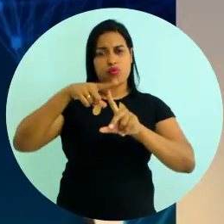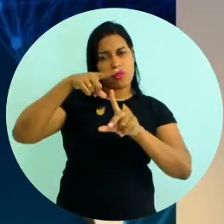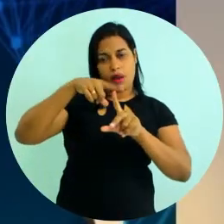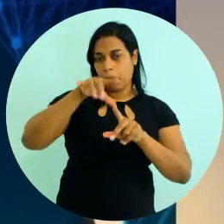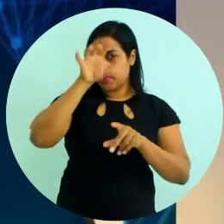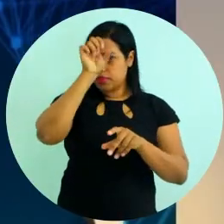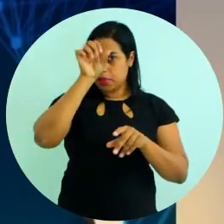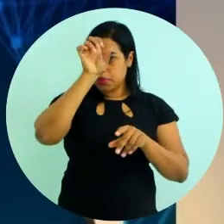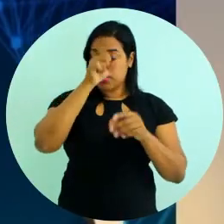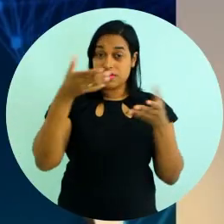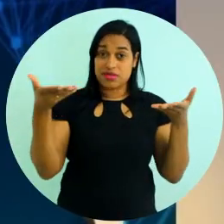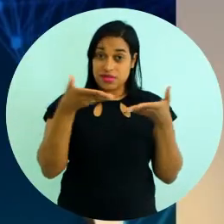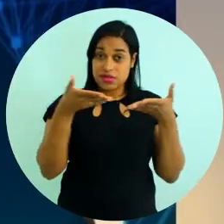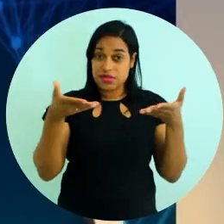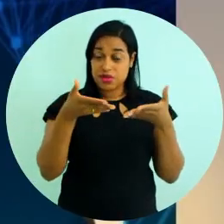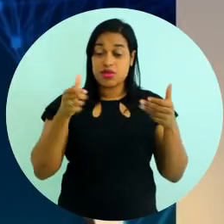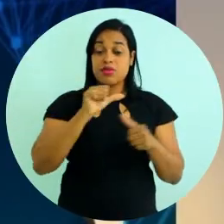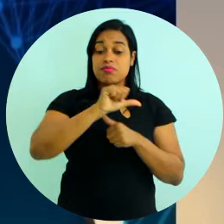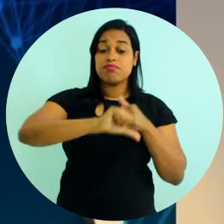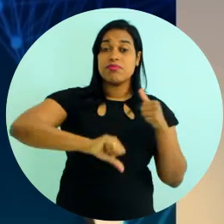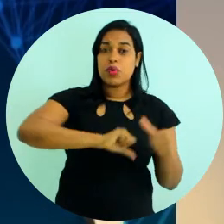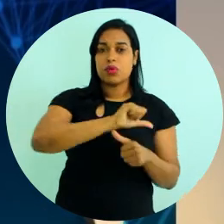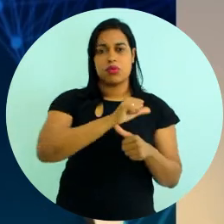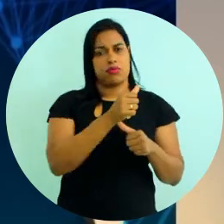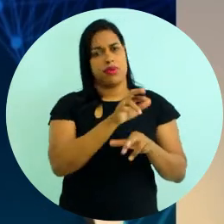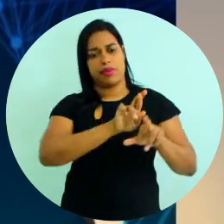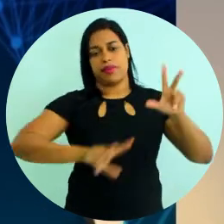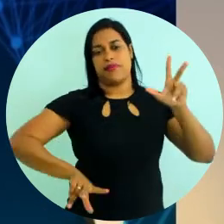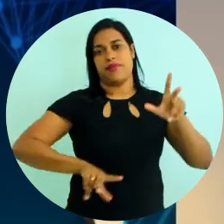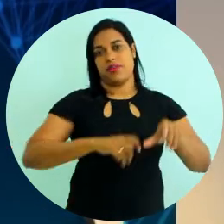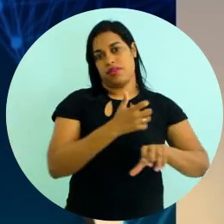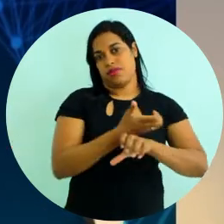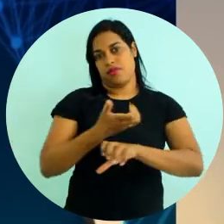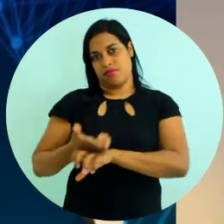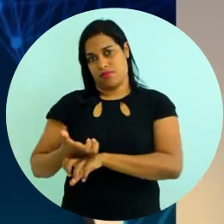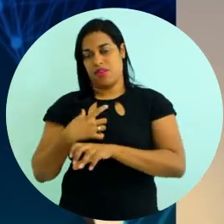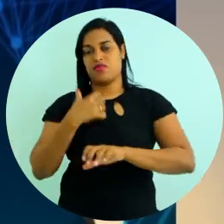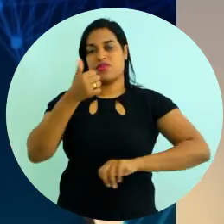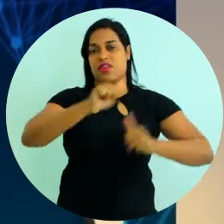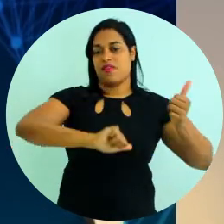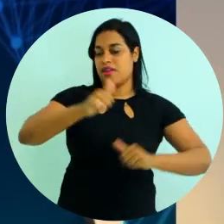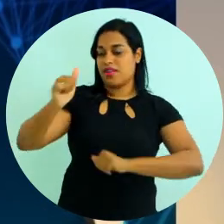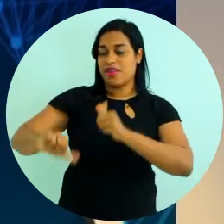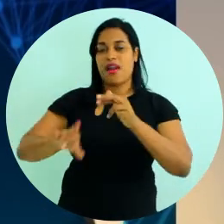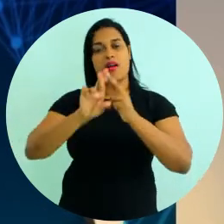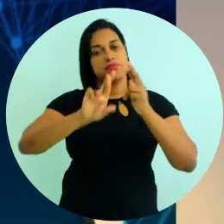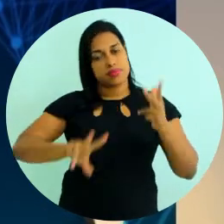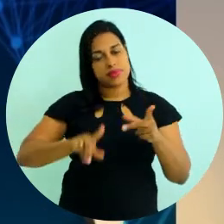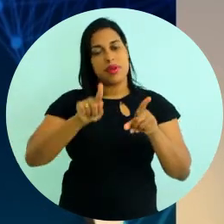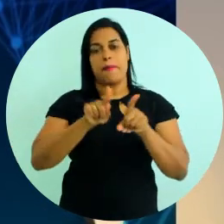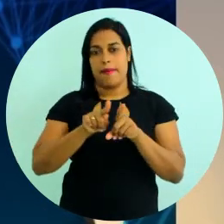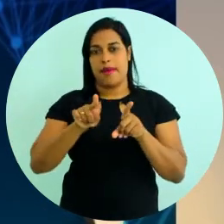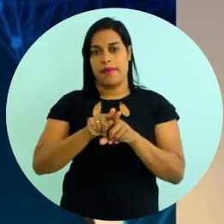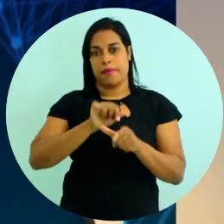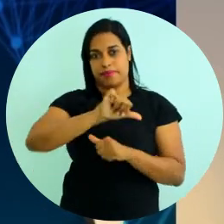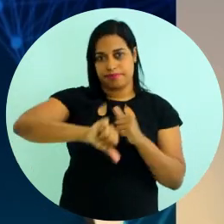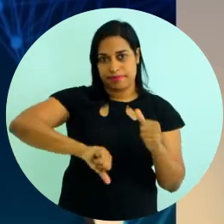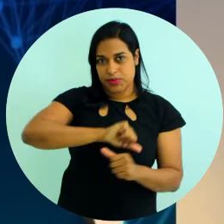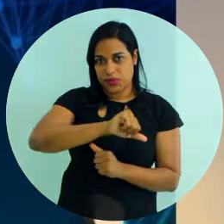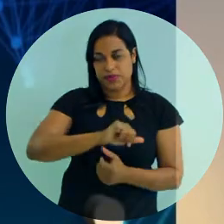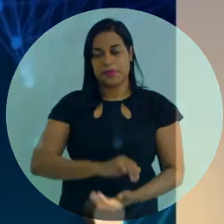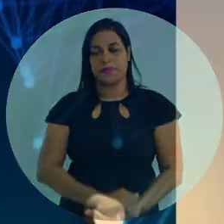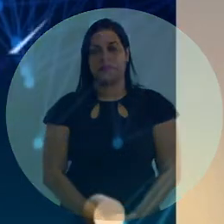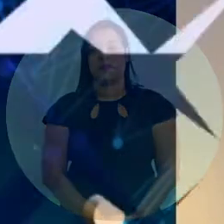Os tipos de aprendizagens mais comuns mudam de uma área para outra. As formas de avaliar essas aprendizagens também